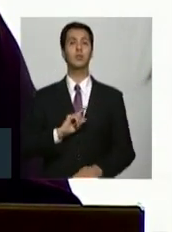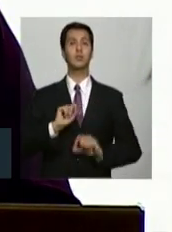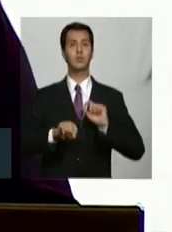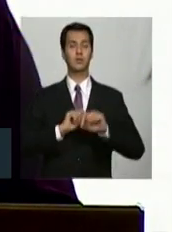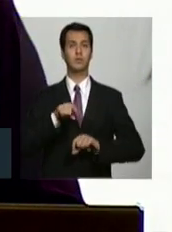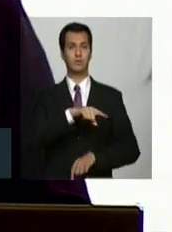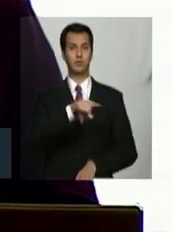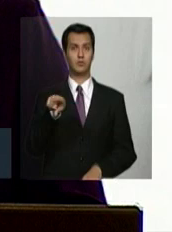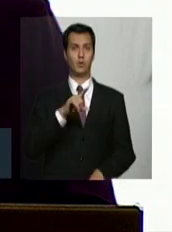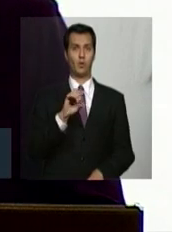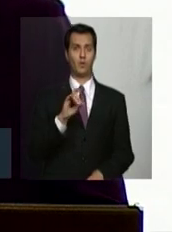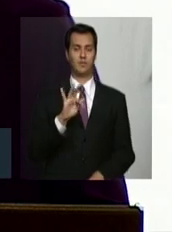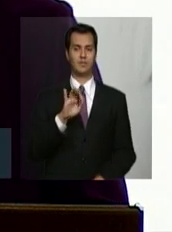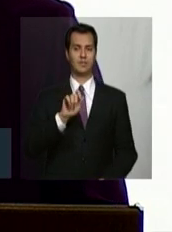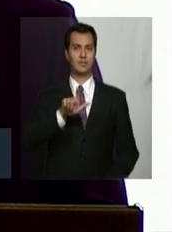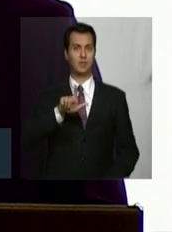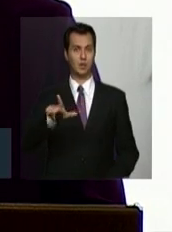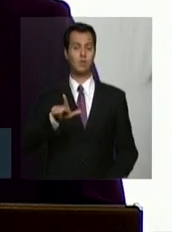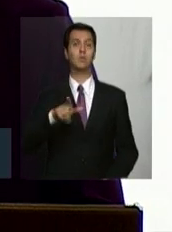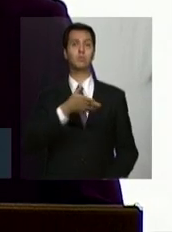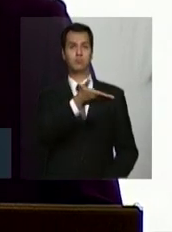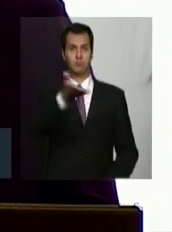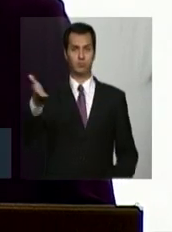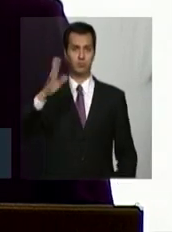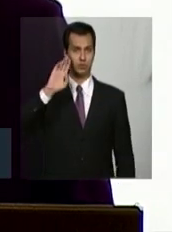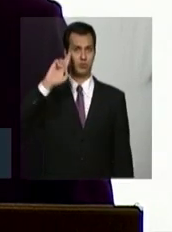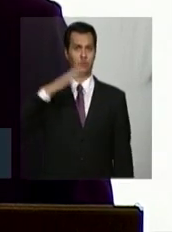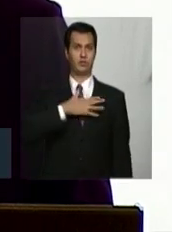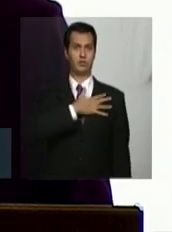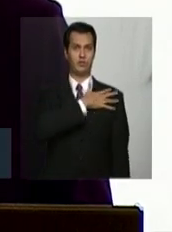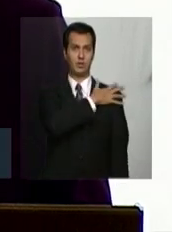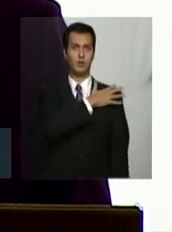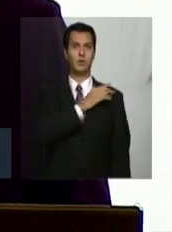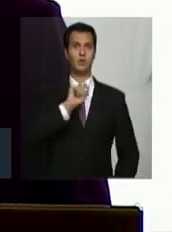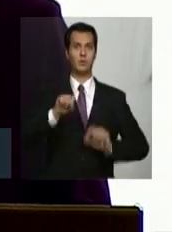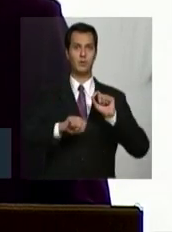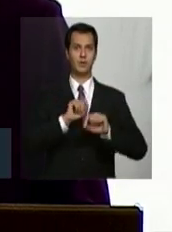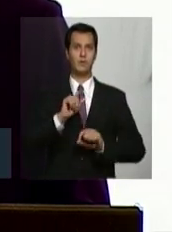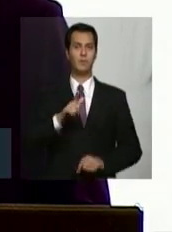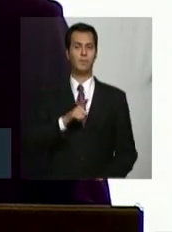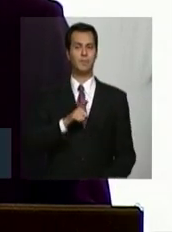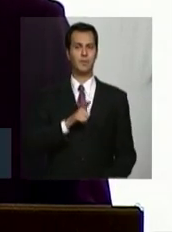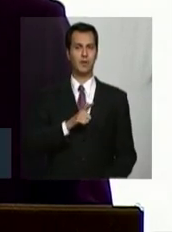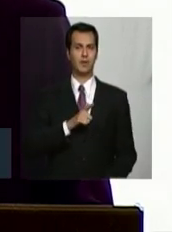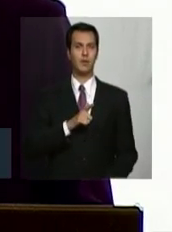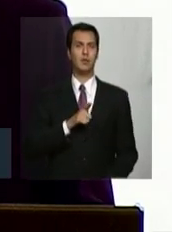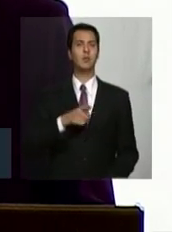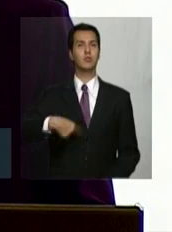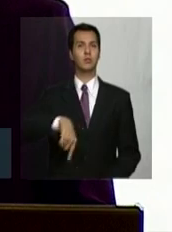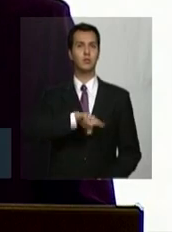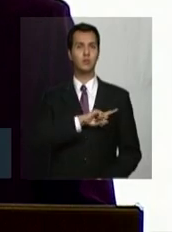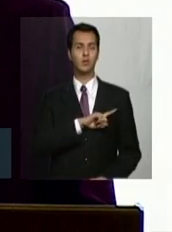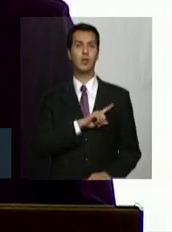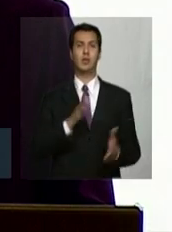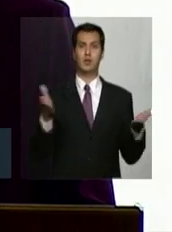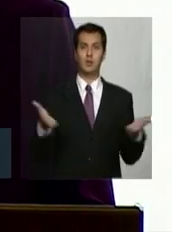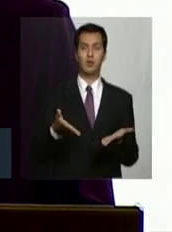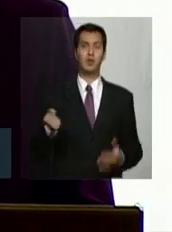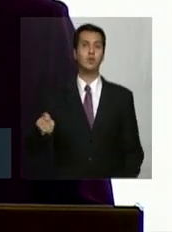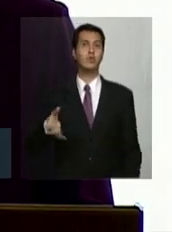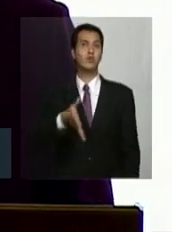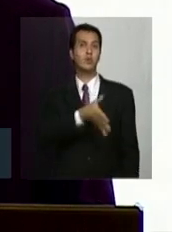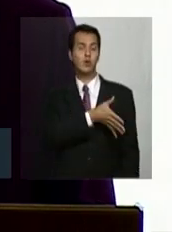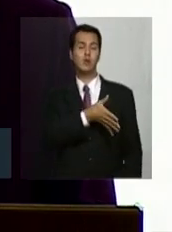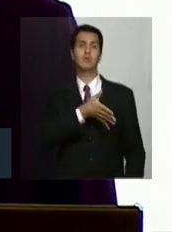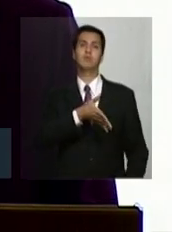Senhores oficiais generais, esta promoção ocorre em um momento em que novas tarefas se apresentam